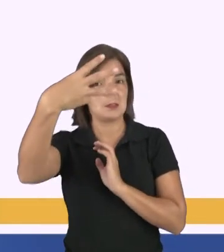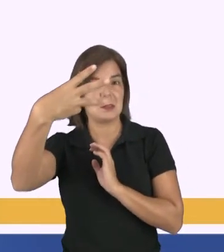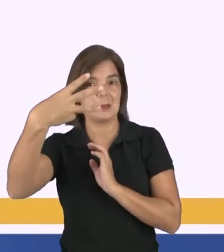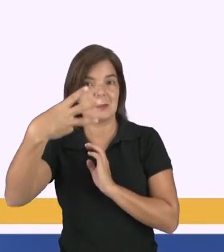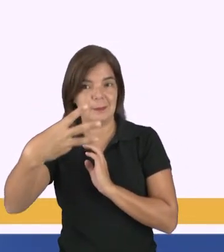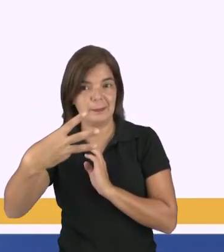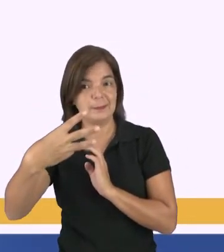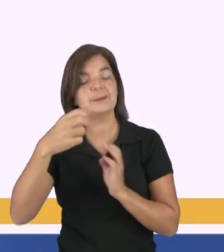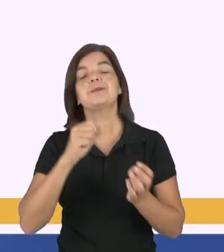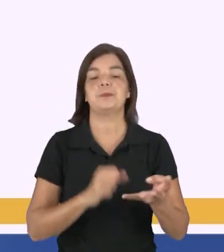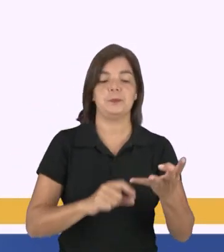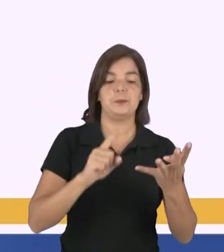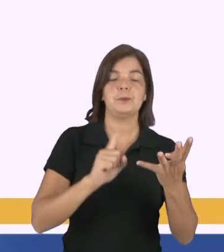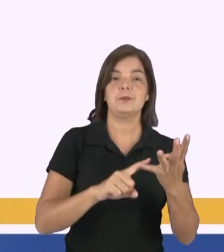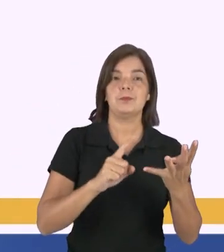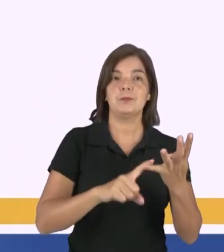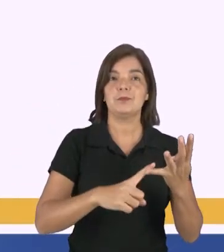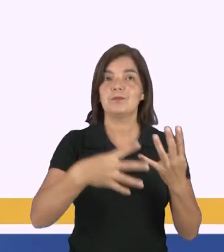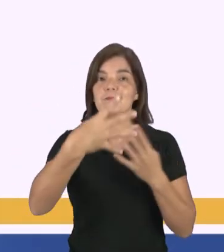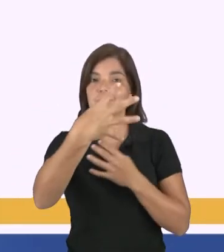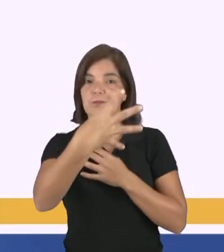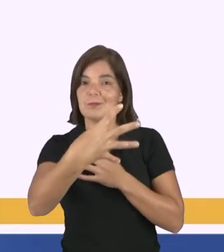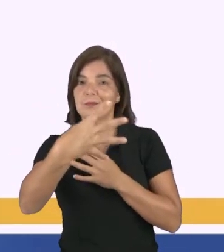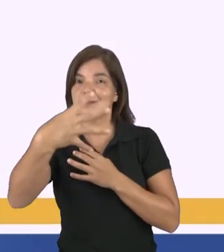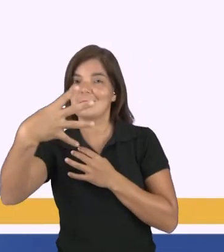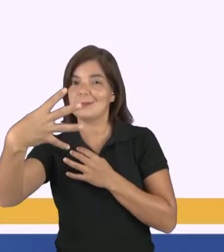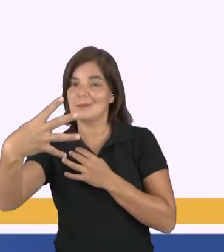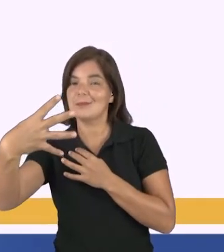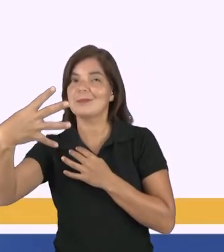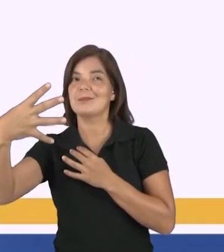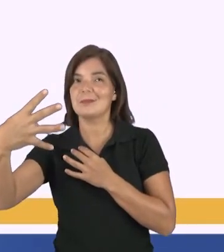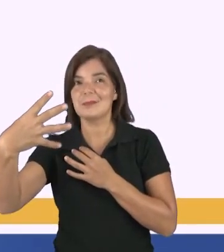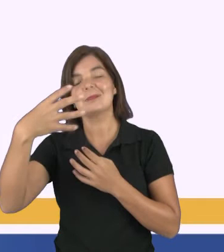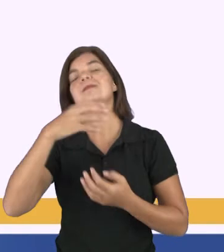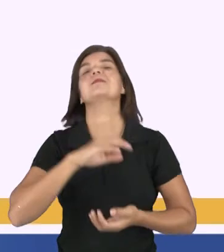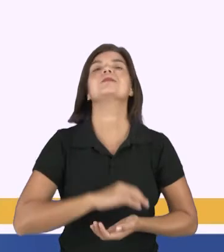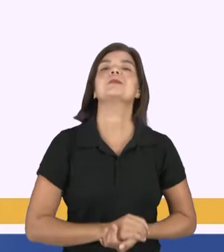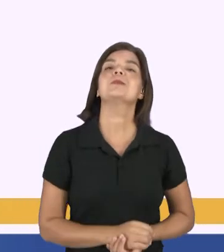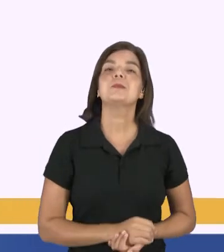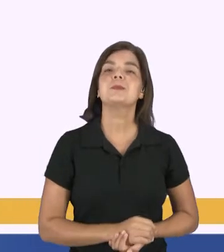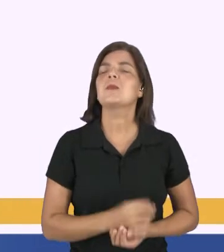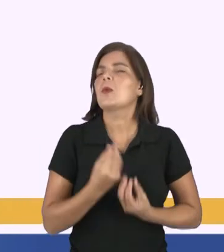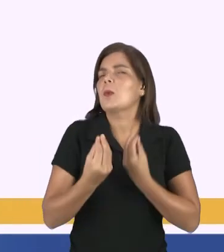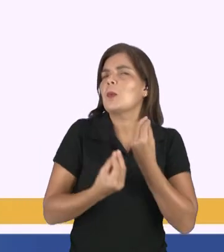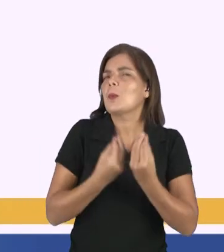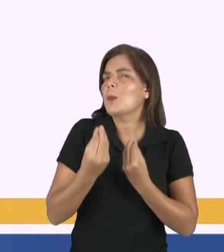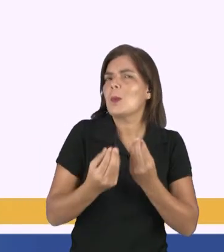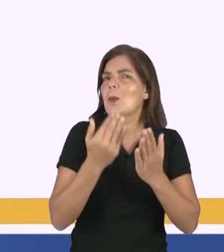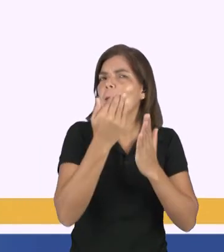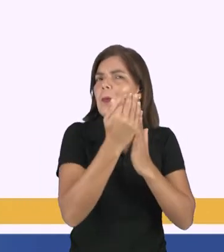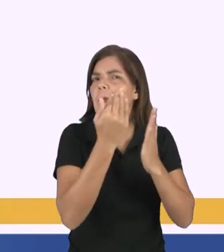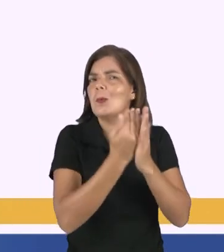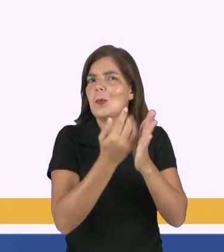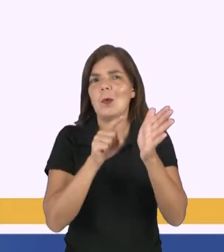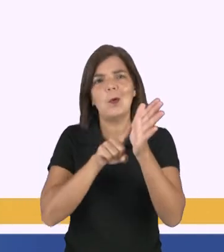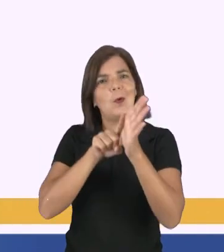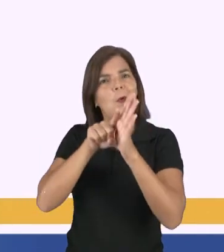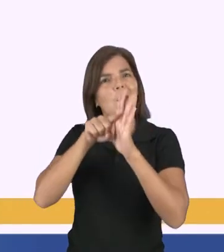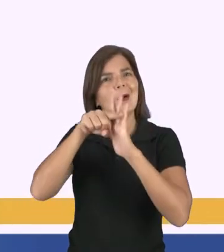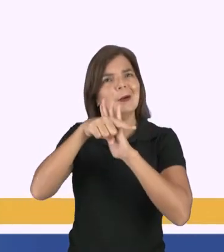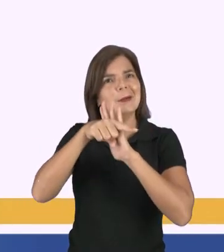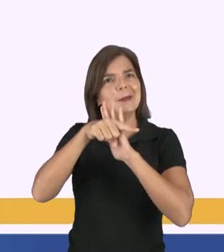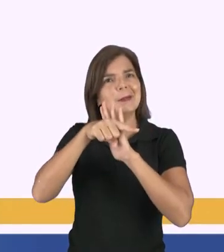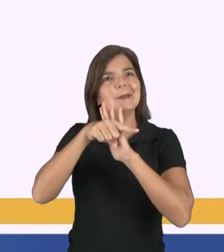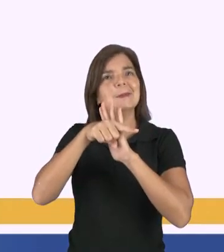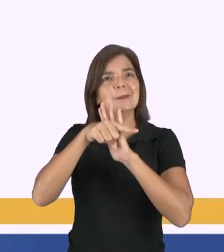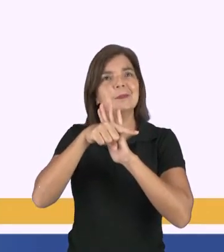três em três tempos ou eu a grupo de quatro em quatro tempos como é que eu divido o compasso do outro com